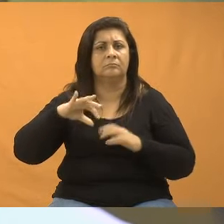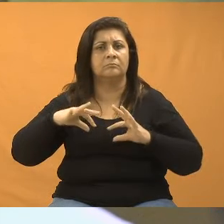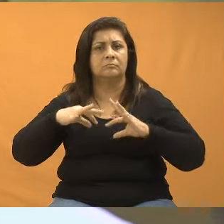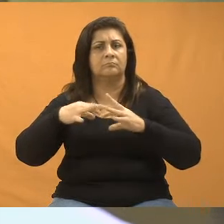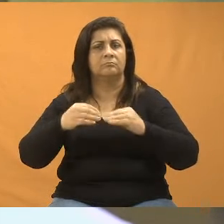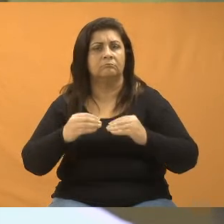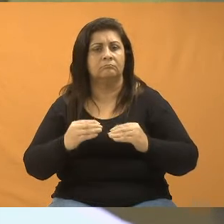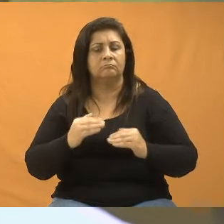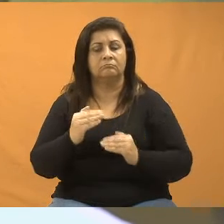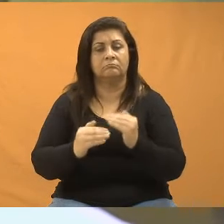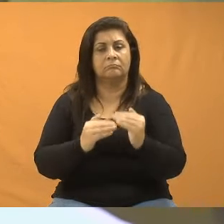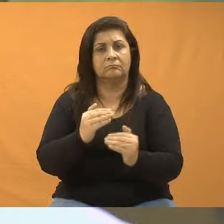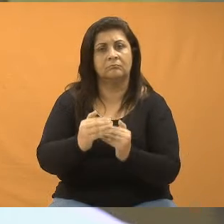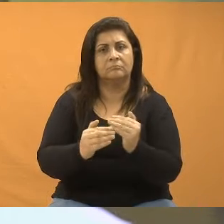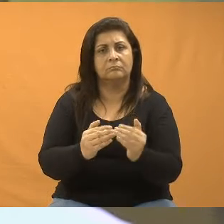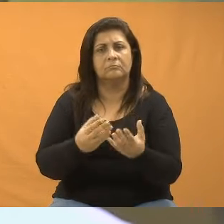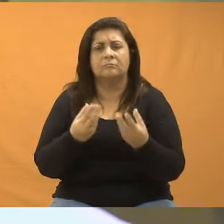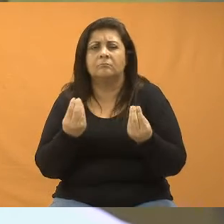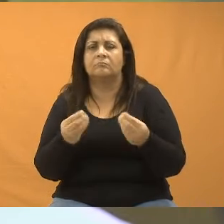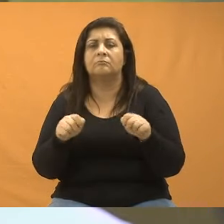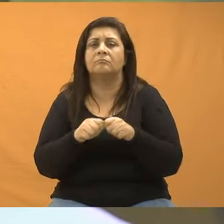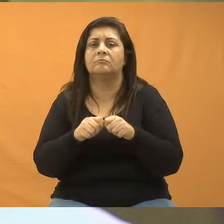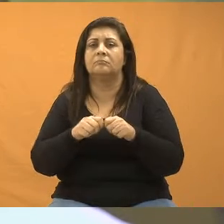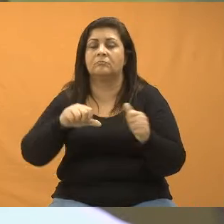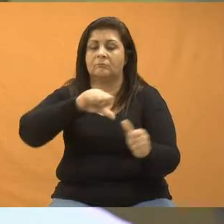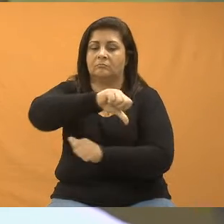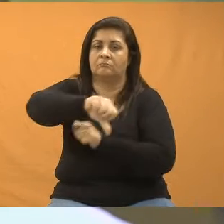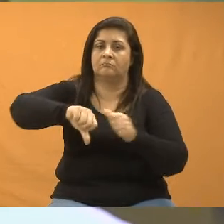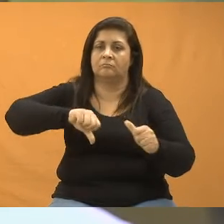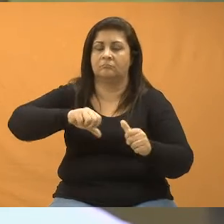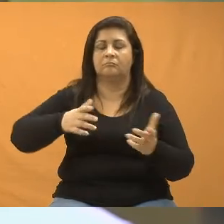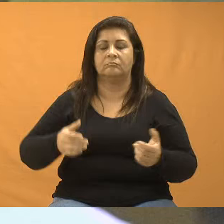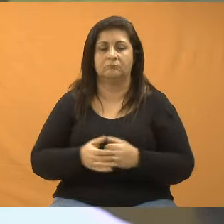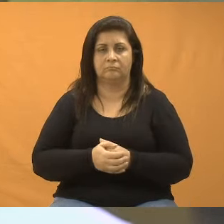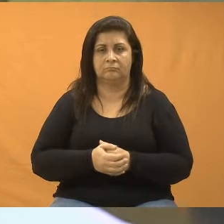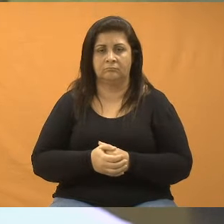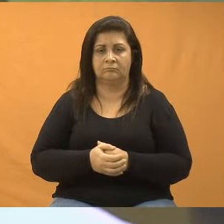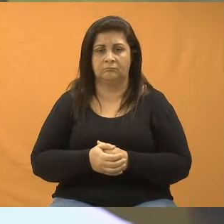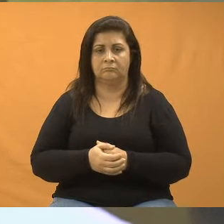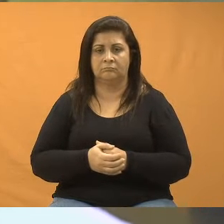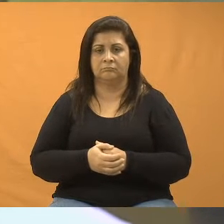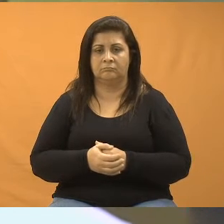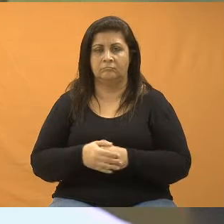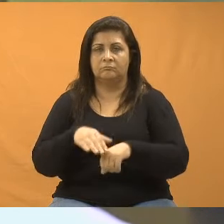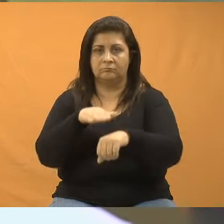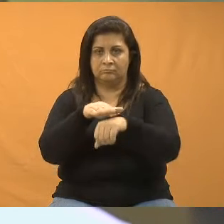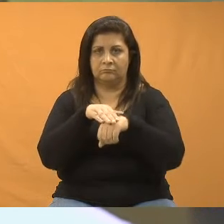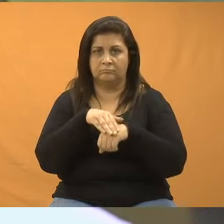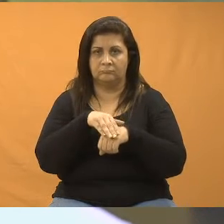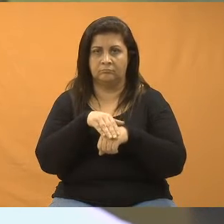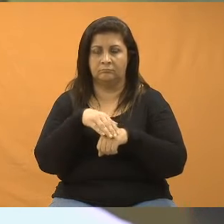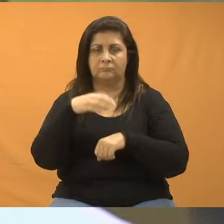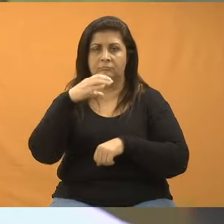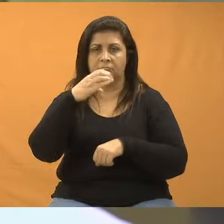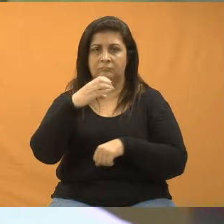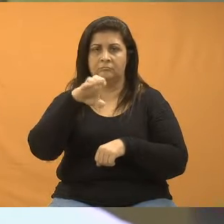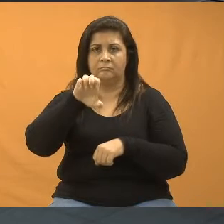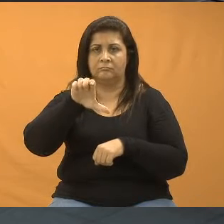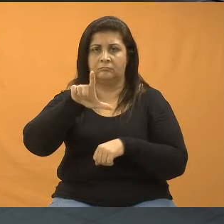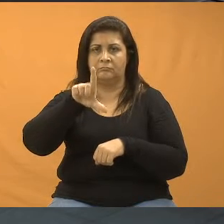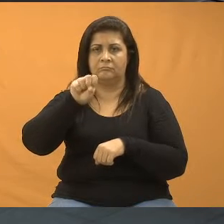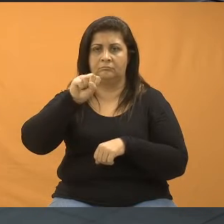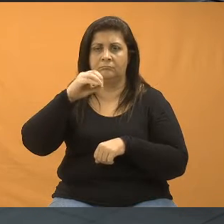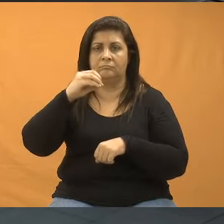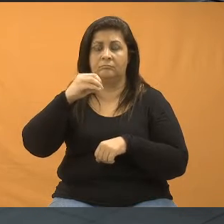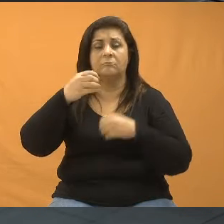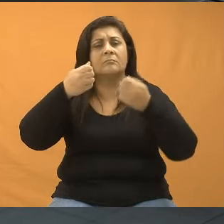e como será feita essa transição. Então, agora eu queria convidar o nosso secretário de Governo, Celso Florencio, para que